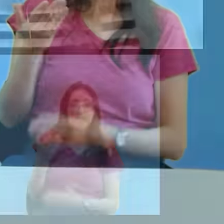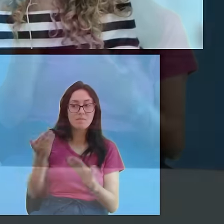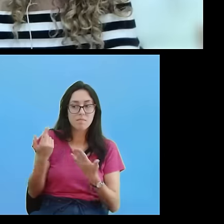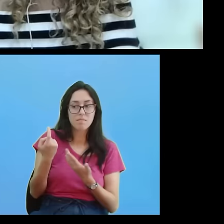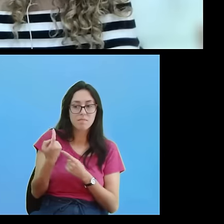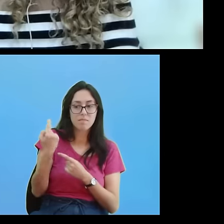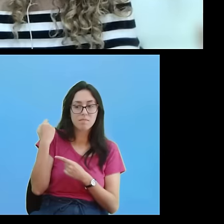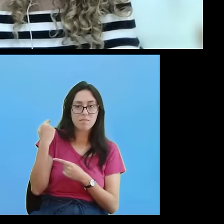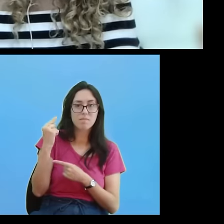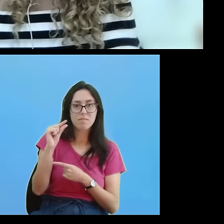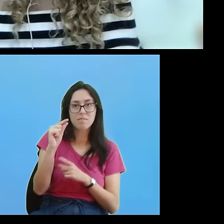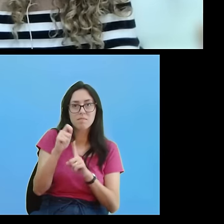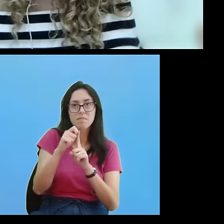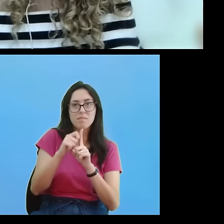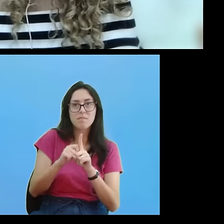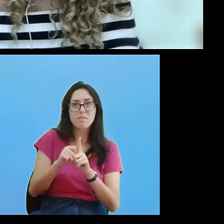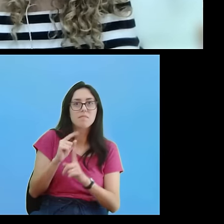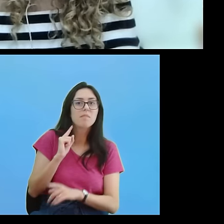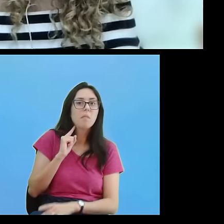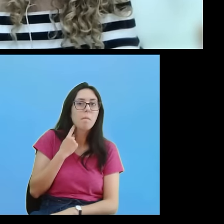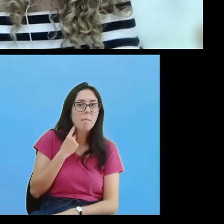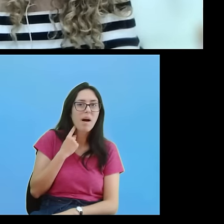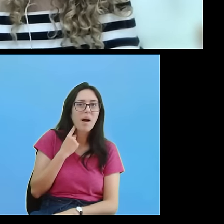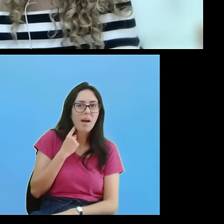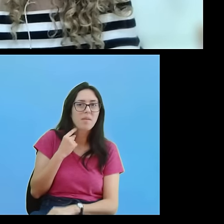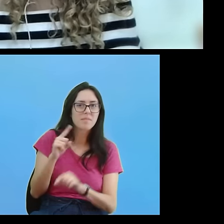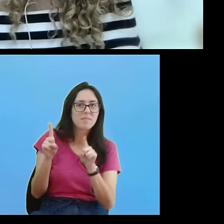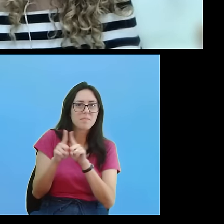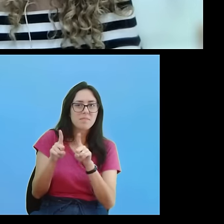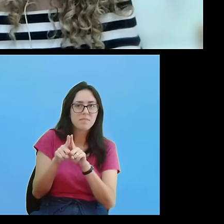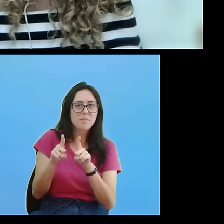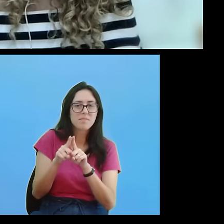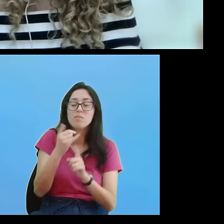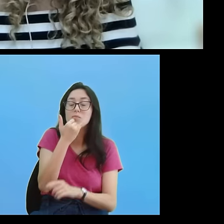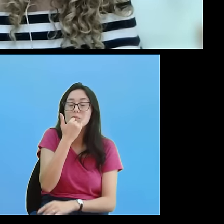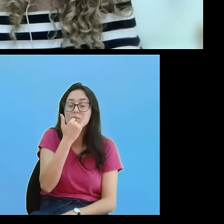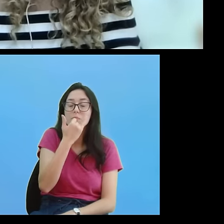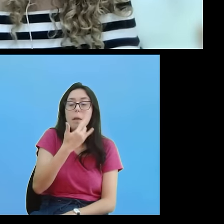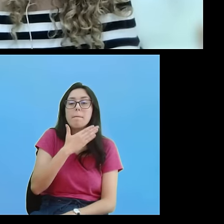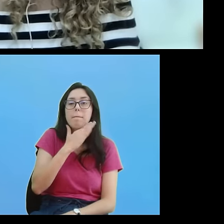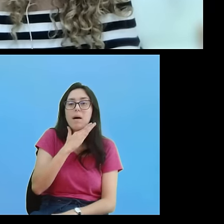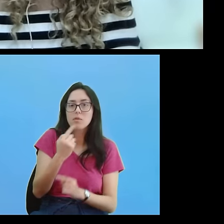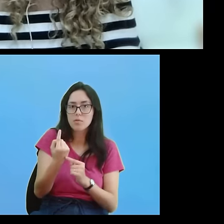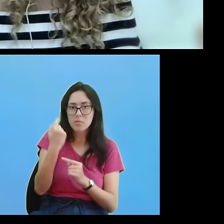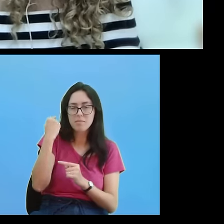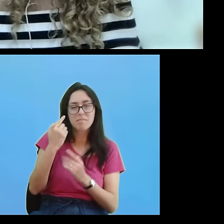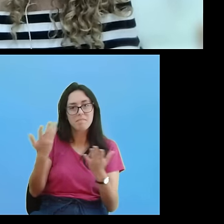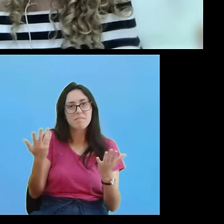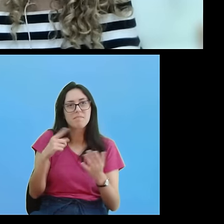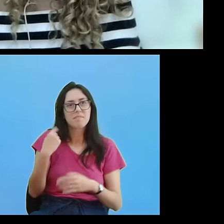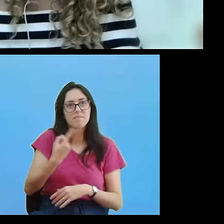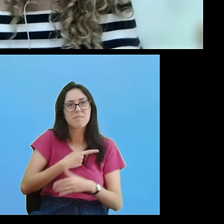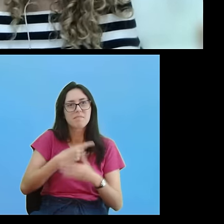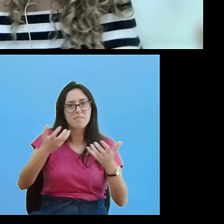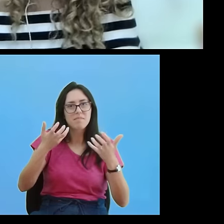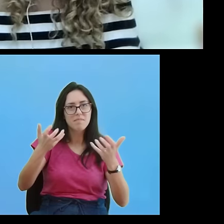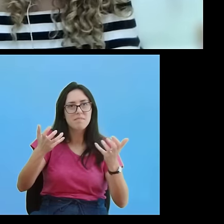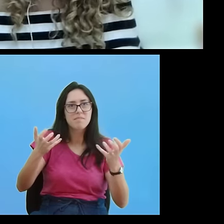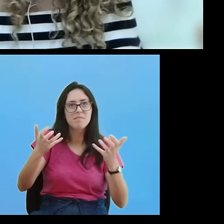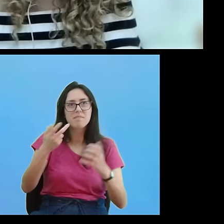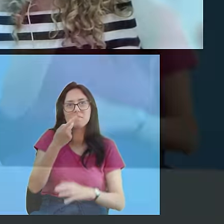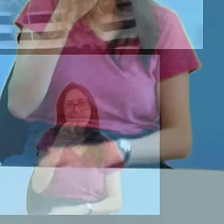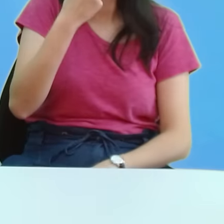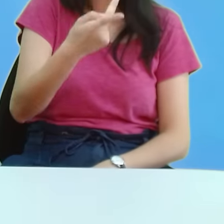de março, né, na Expobel. Então, assim, o que a gente quer trazer é um pouquinho disso tudo, né,